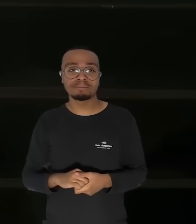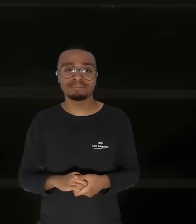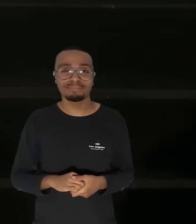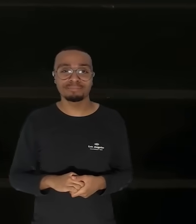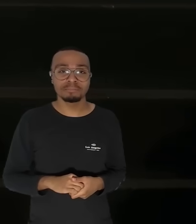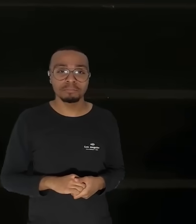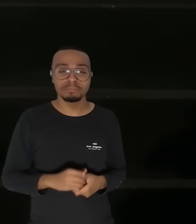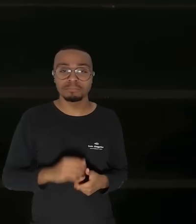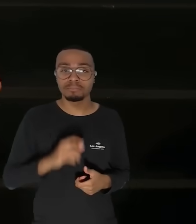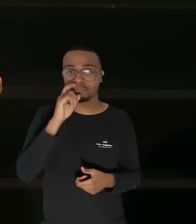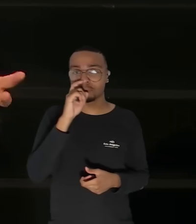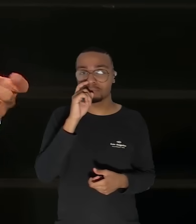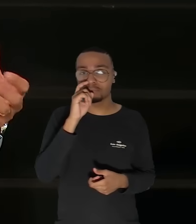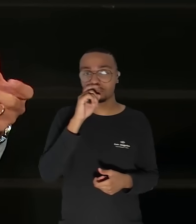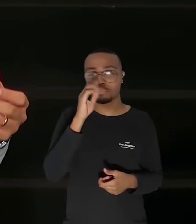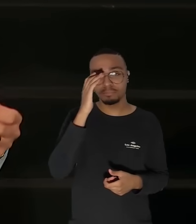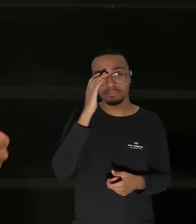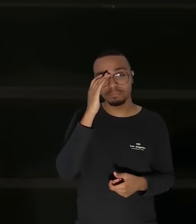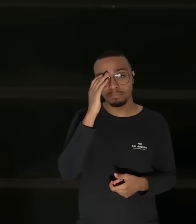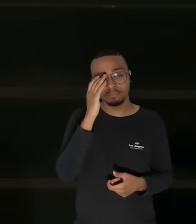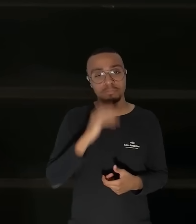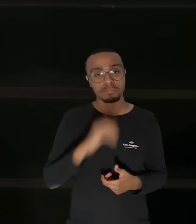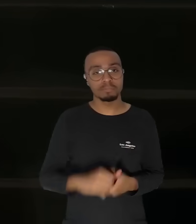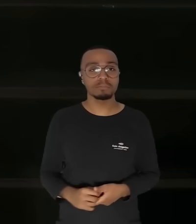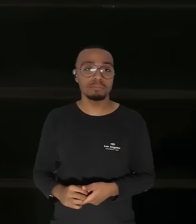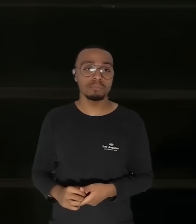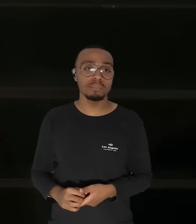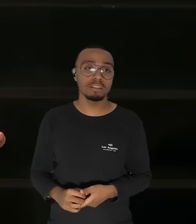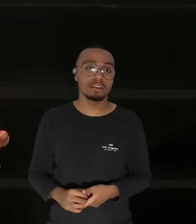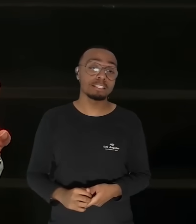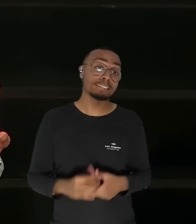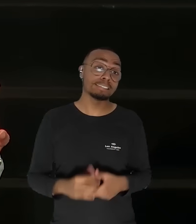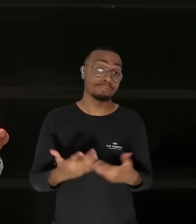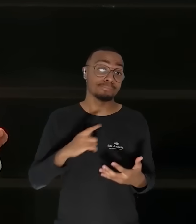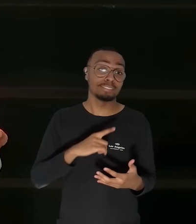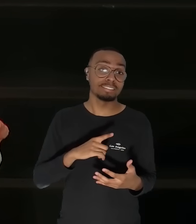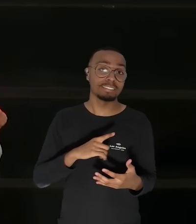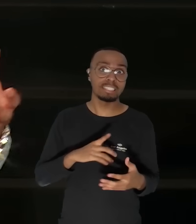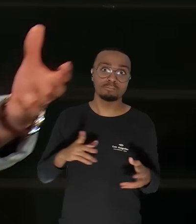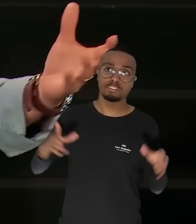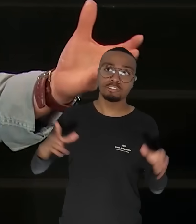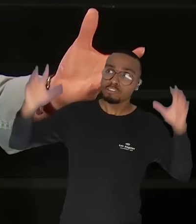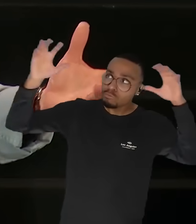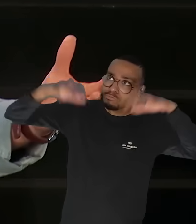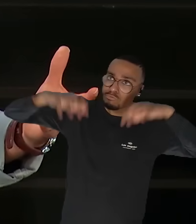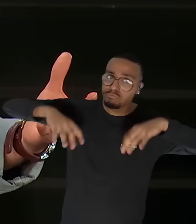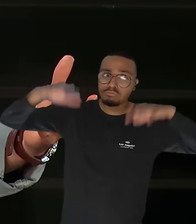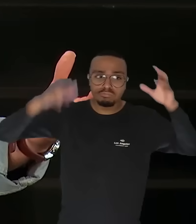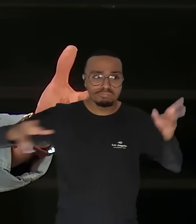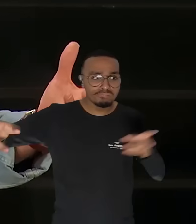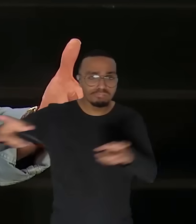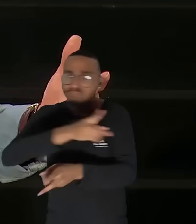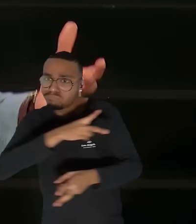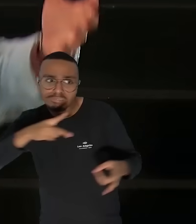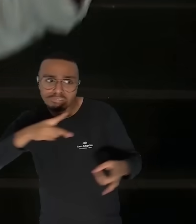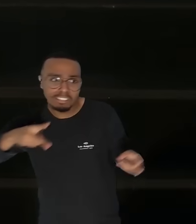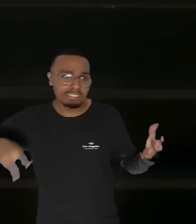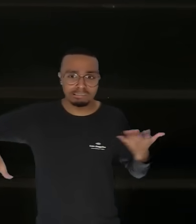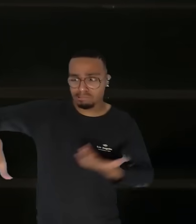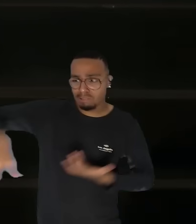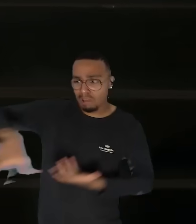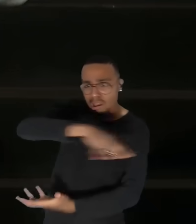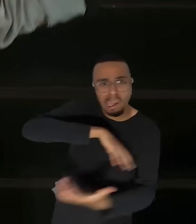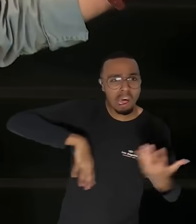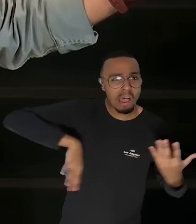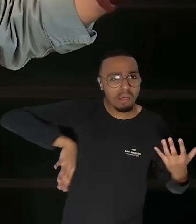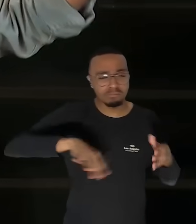tem tempestades que não são administráveis. Por que os discípulos estão preocupados? Porque não tem o que fazer mais. Não tem para onde